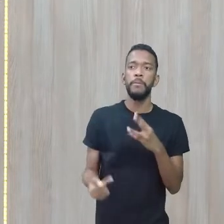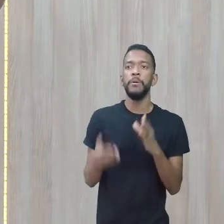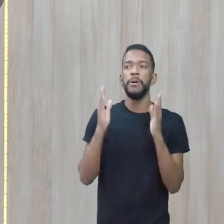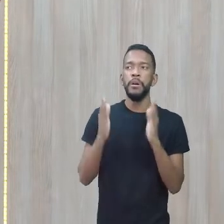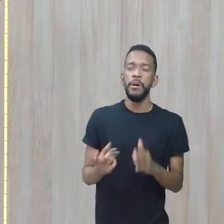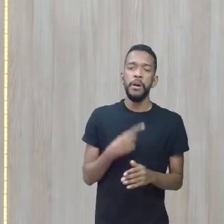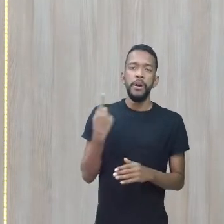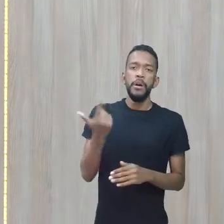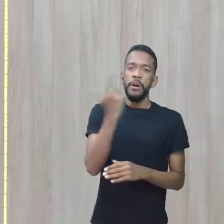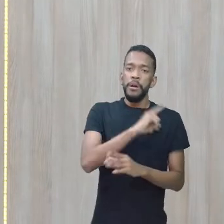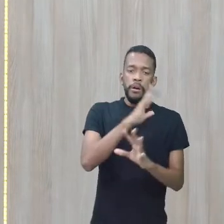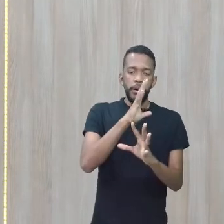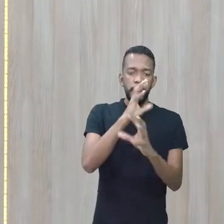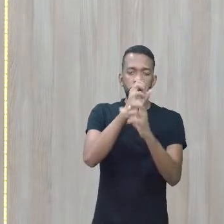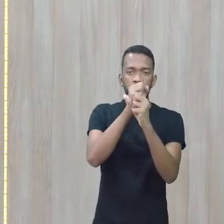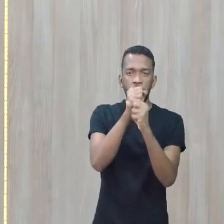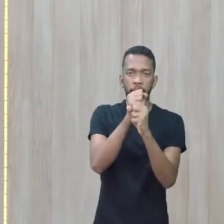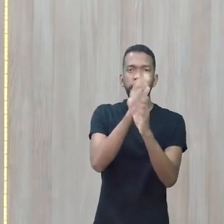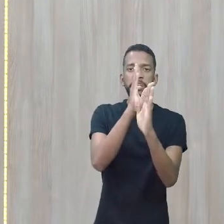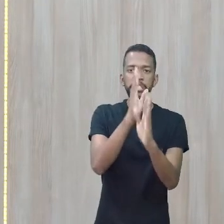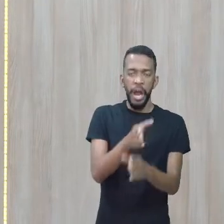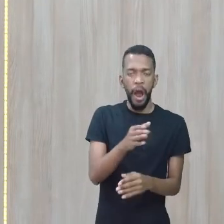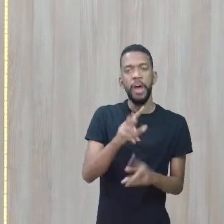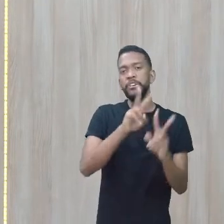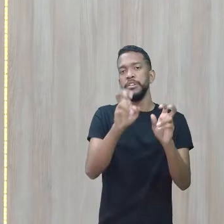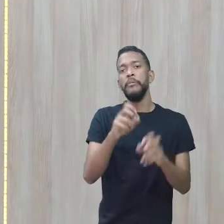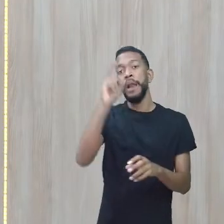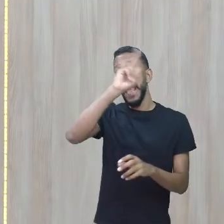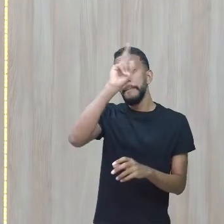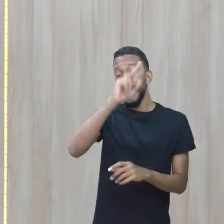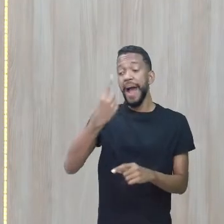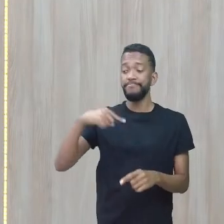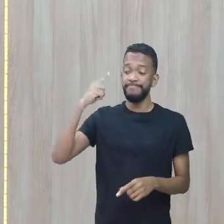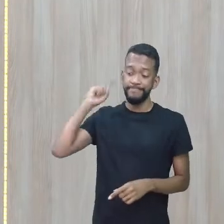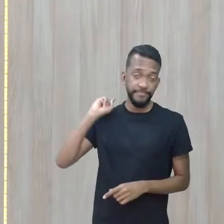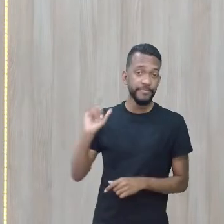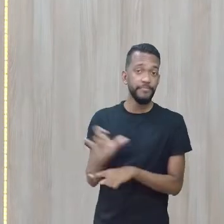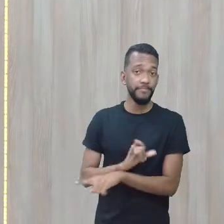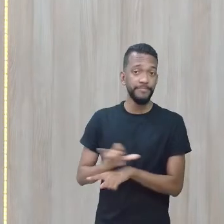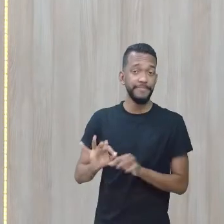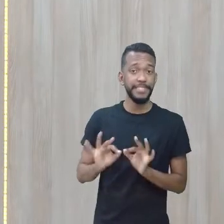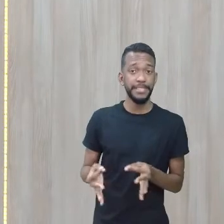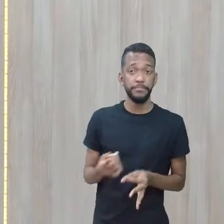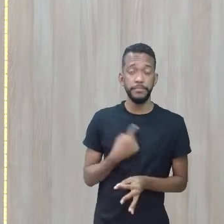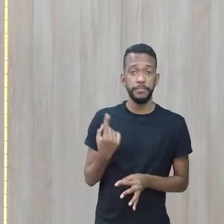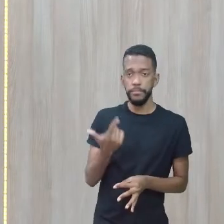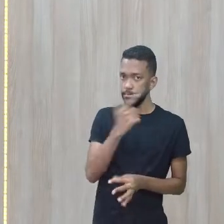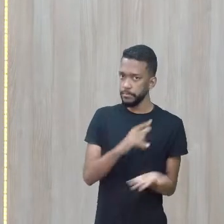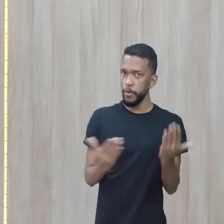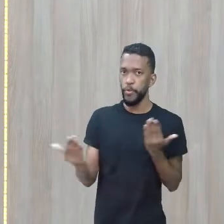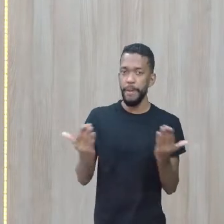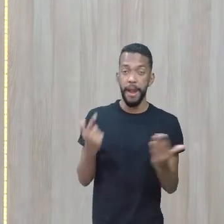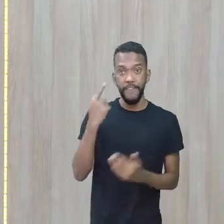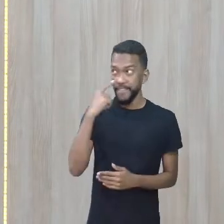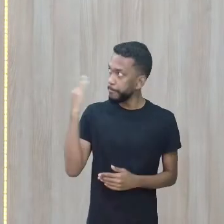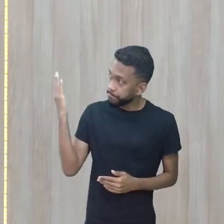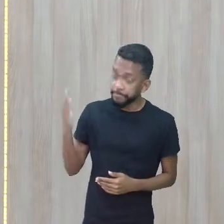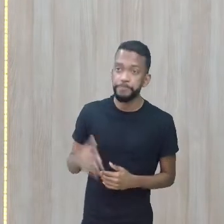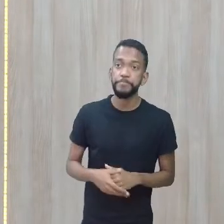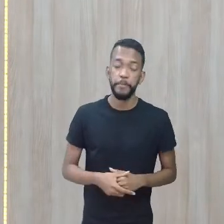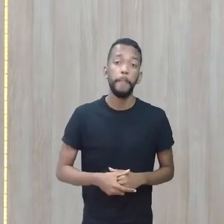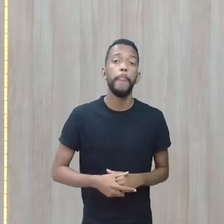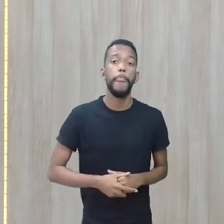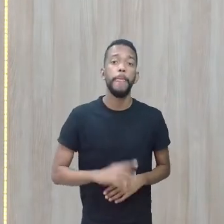utilizados para a gente compor a ideia e lembrar de ferramentas simples, para que a gente consiga fazer as comparações. Quando a gente trabalha